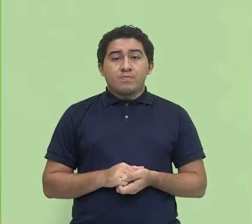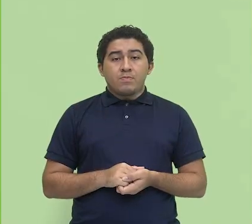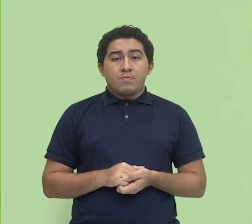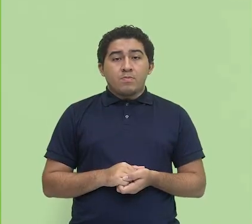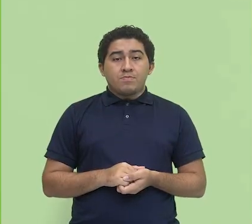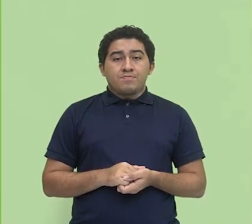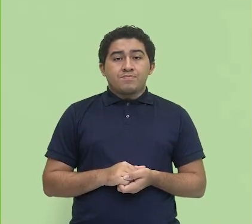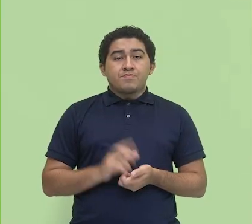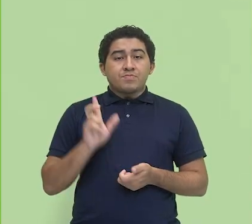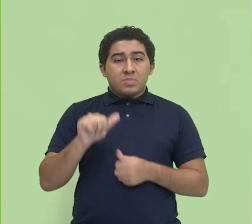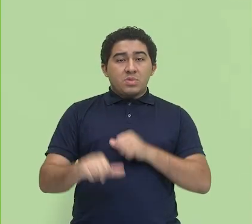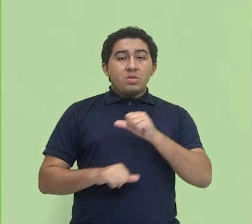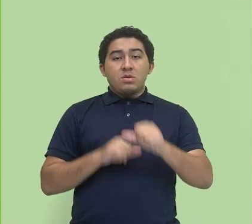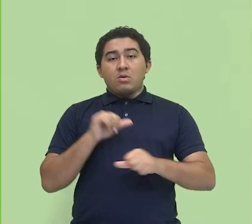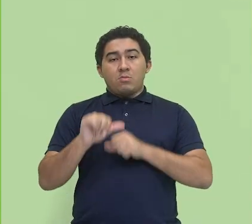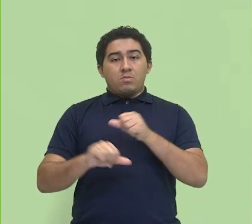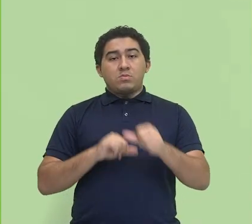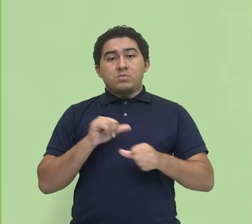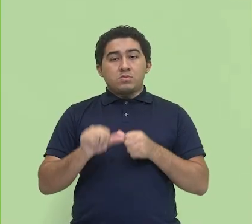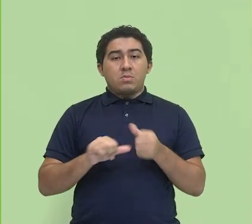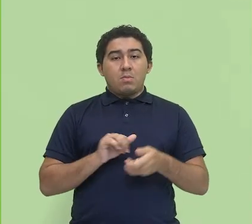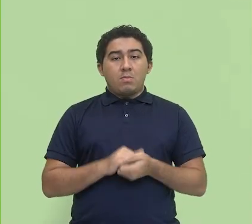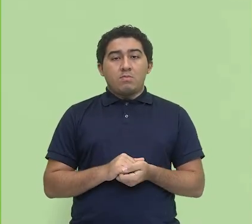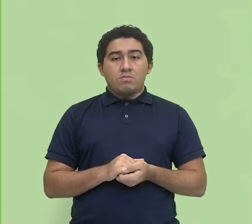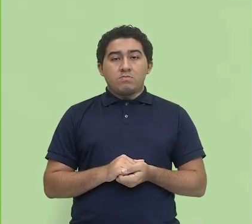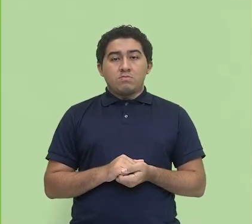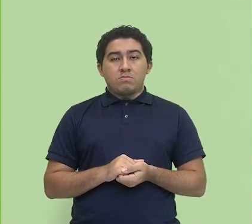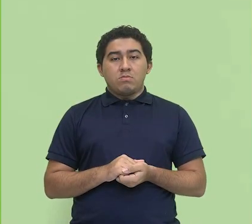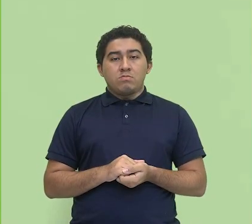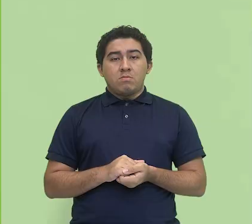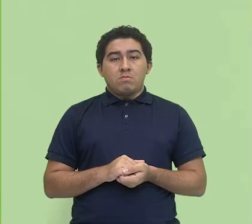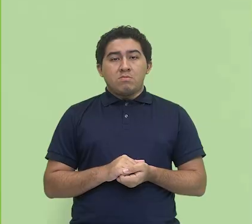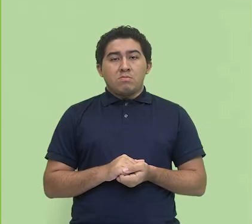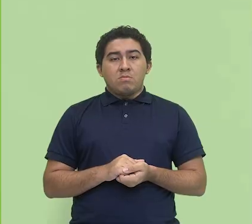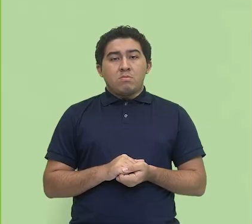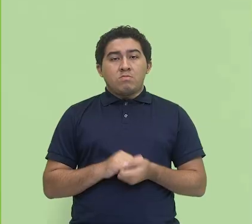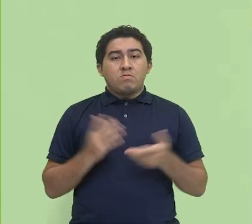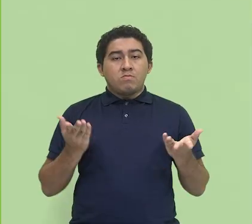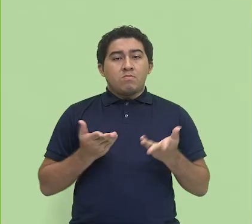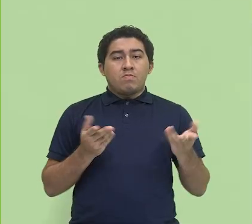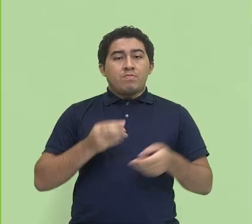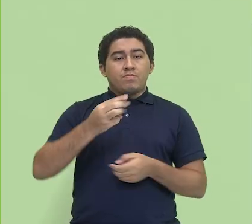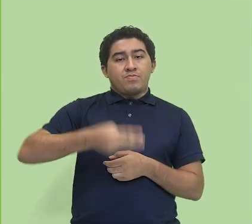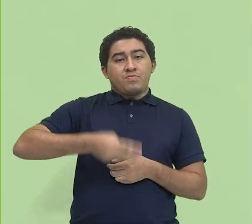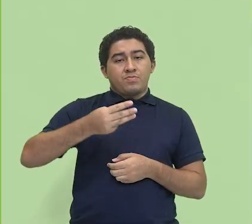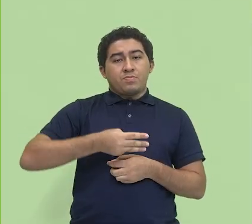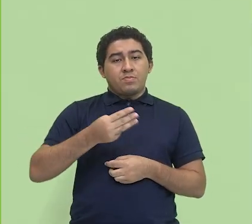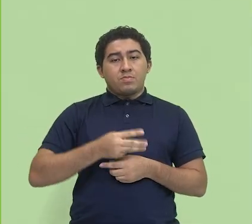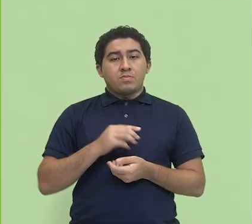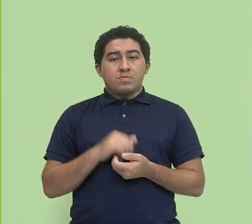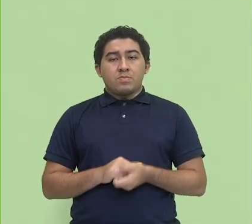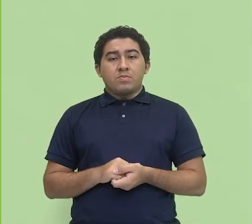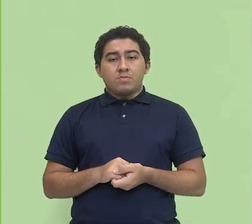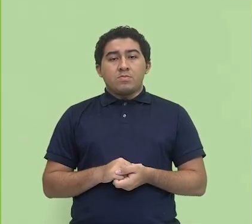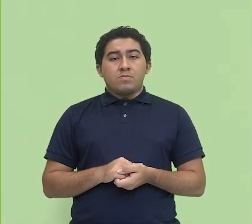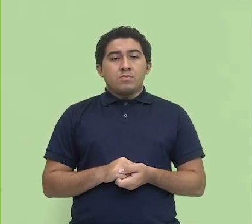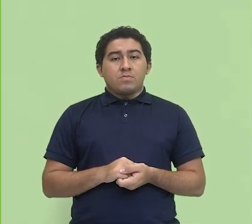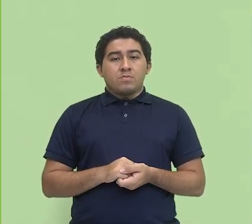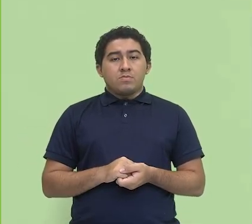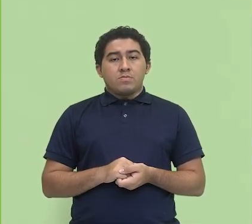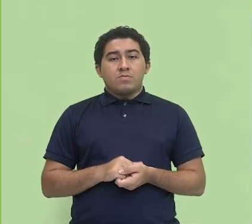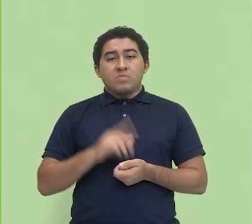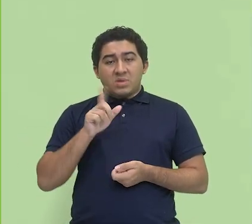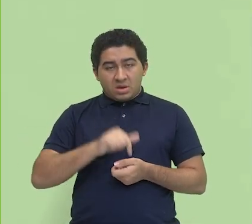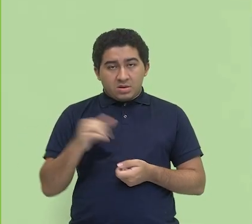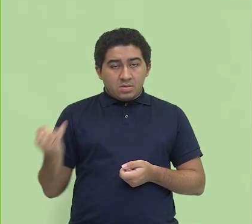aí como é que transforma de uma escala para outra. Agora a gente vai falar também de uma terceira escala. Essa é